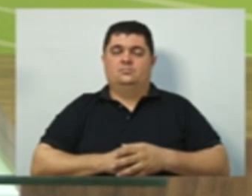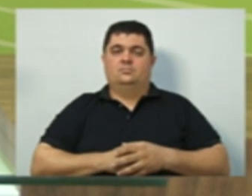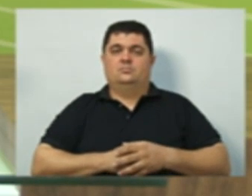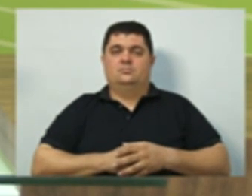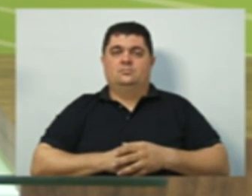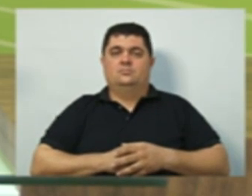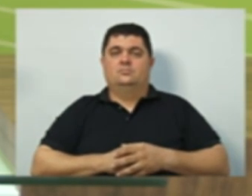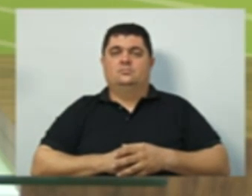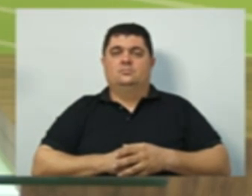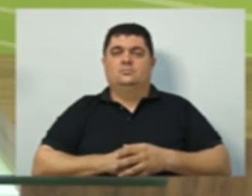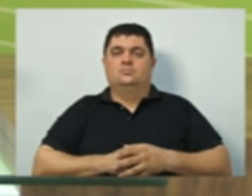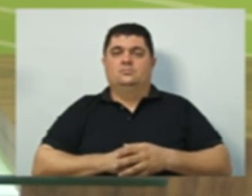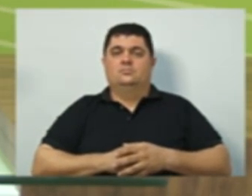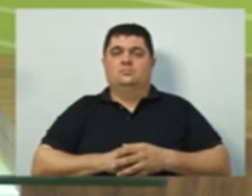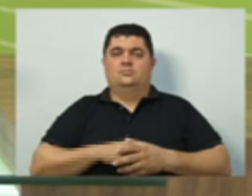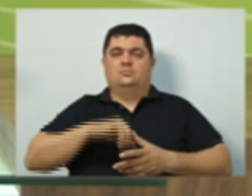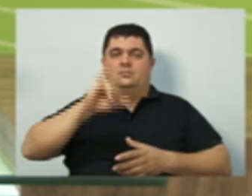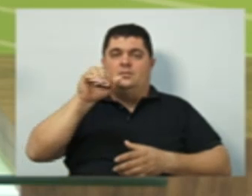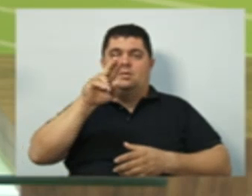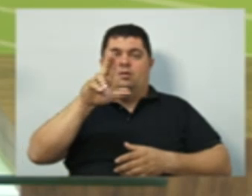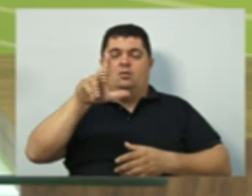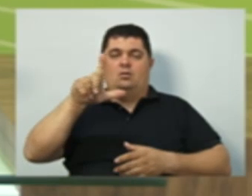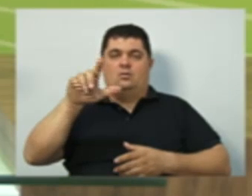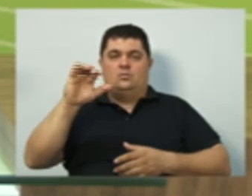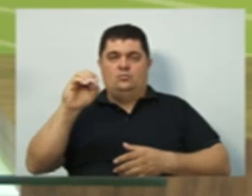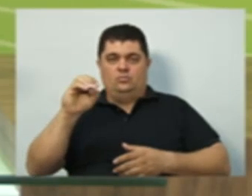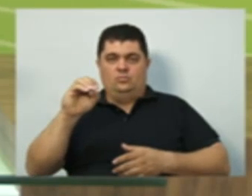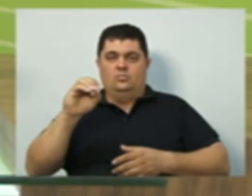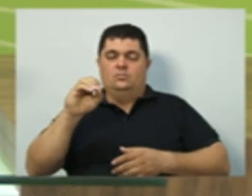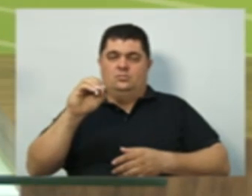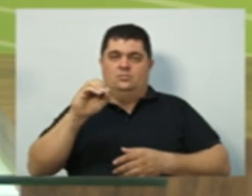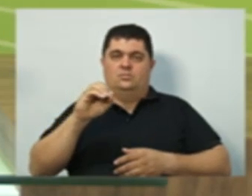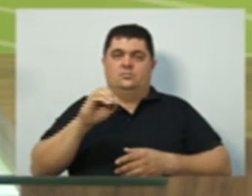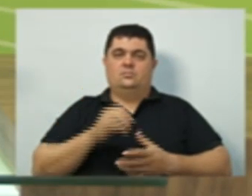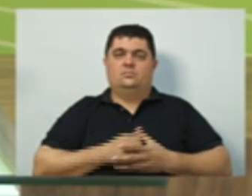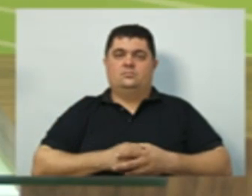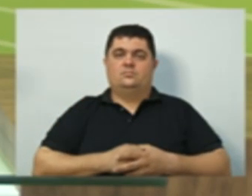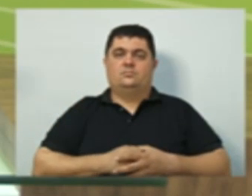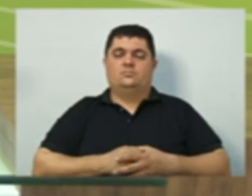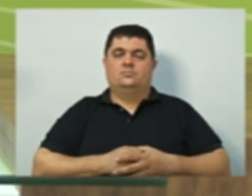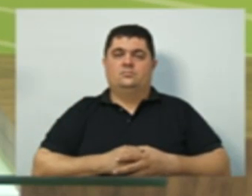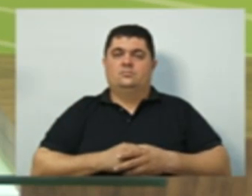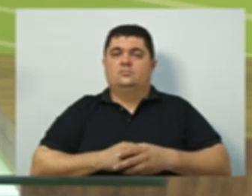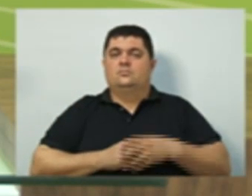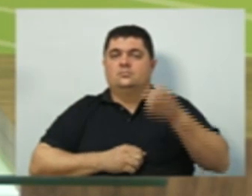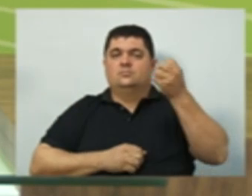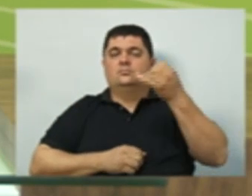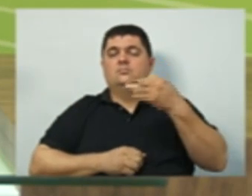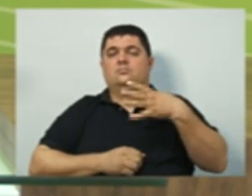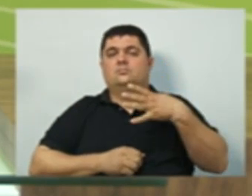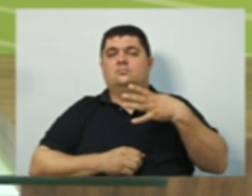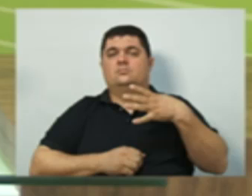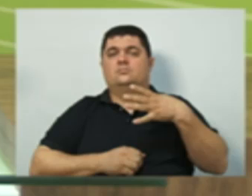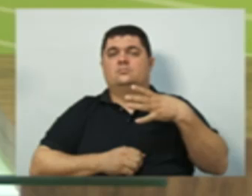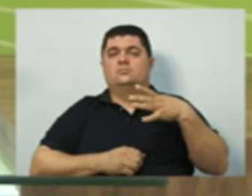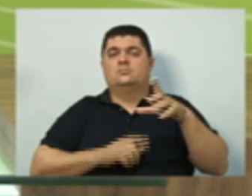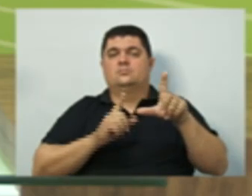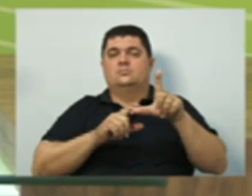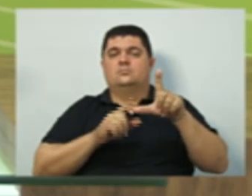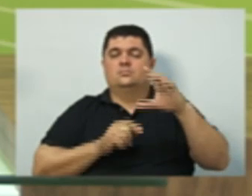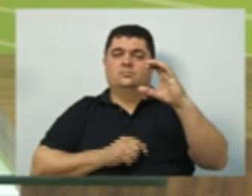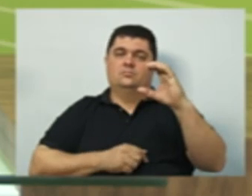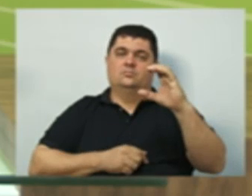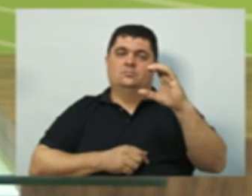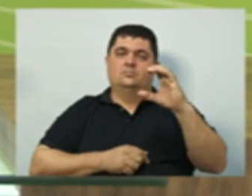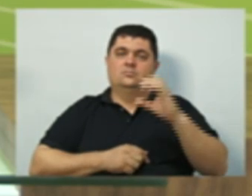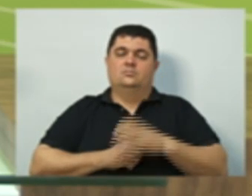a dupla, aliás, o Júlio César, ainda também da escola Dona Benta, tá falando aqui pra gente, arriscando na letra